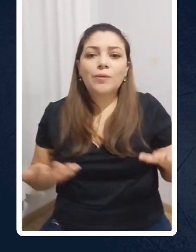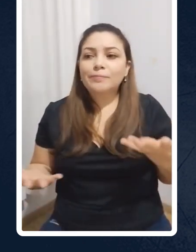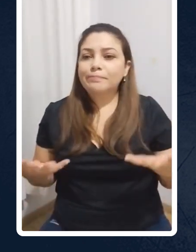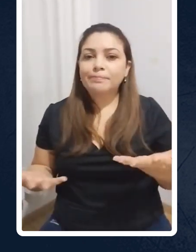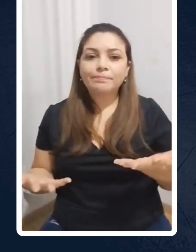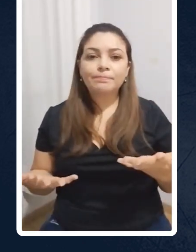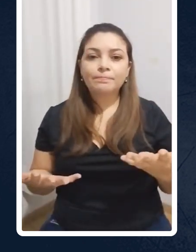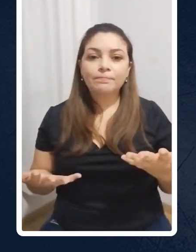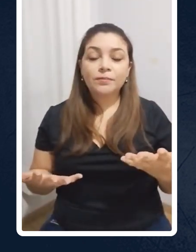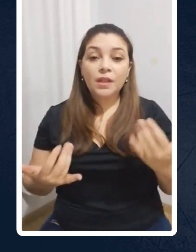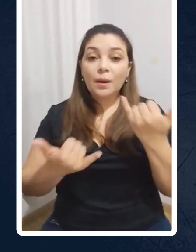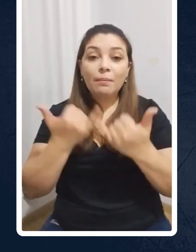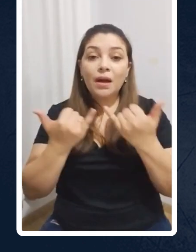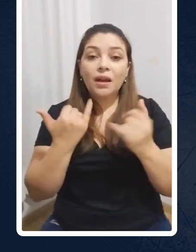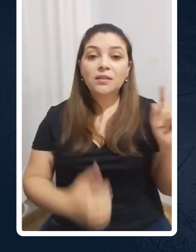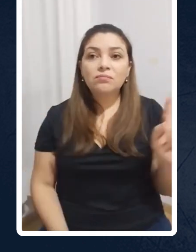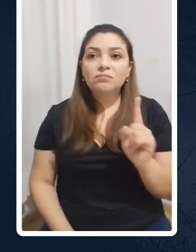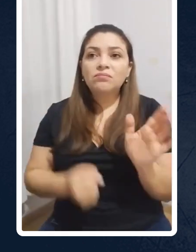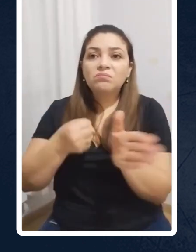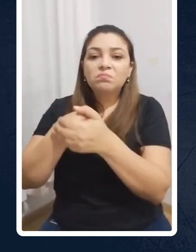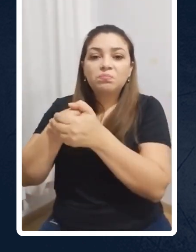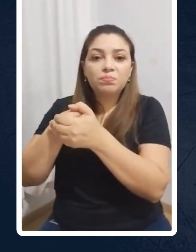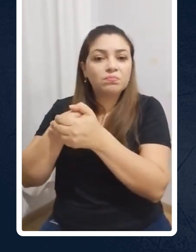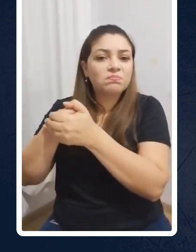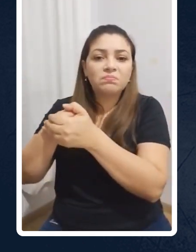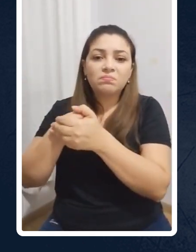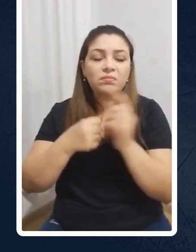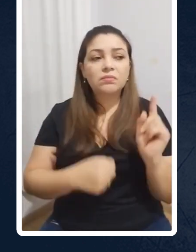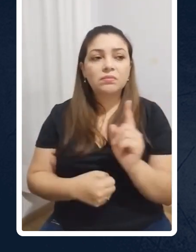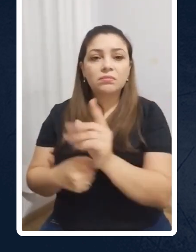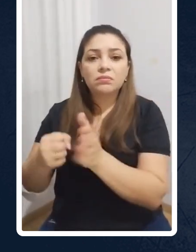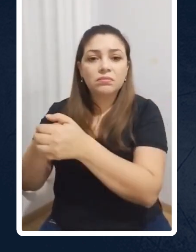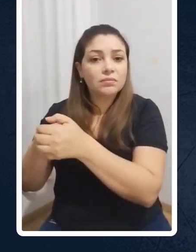um figurante. Ele passa a ser ator principal.